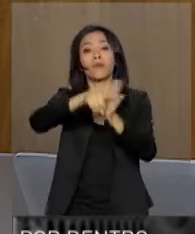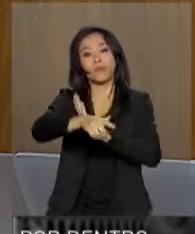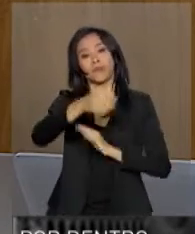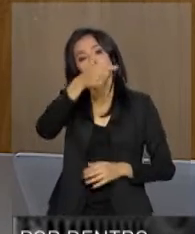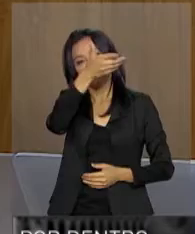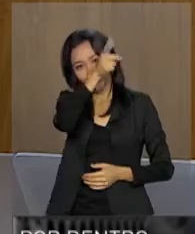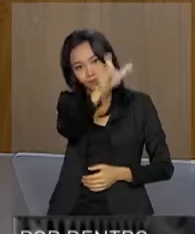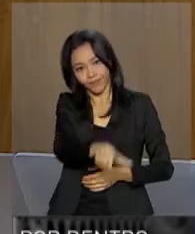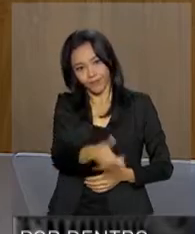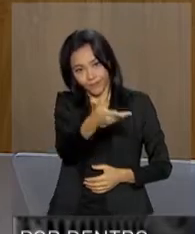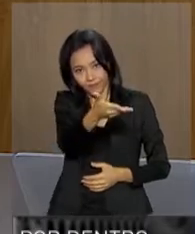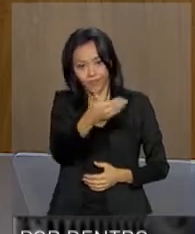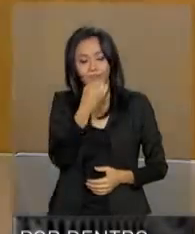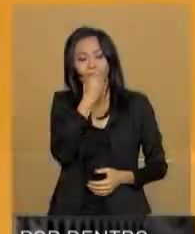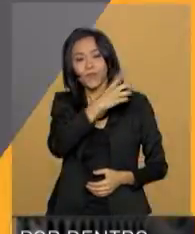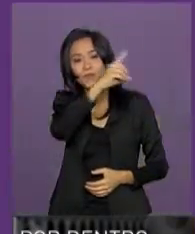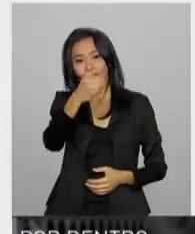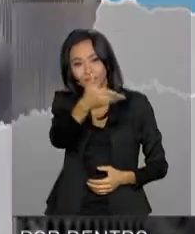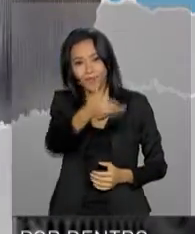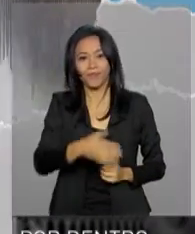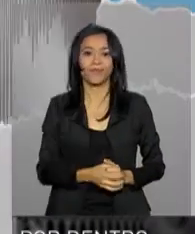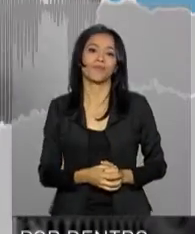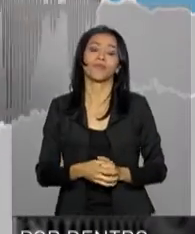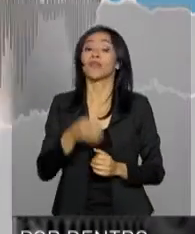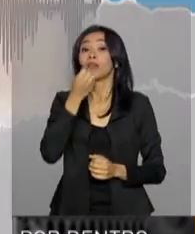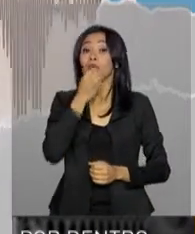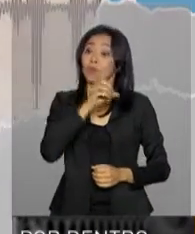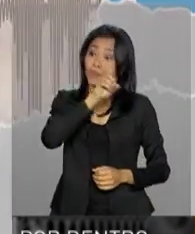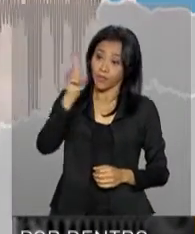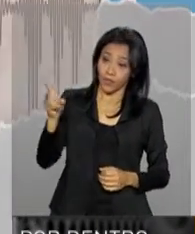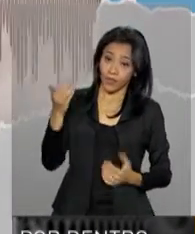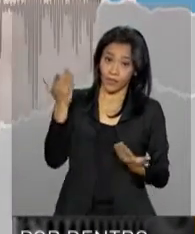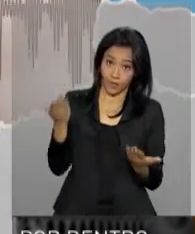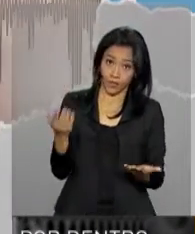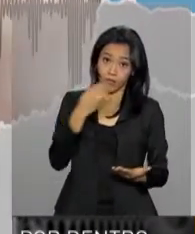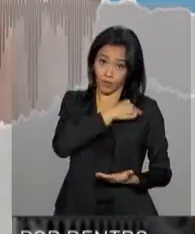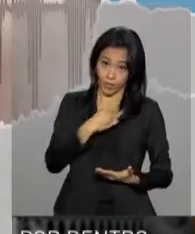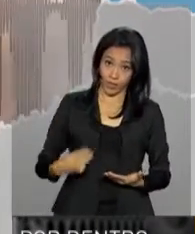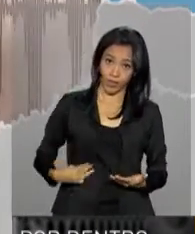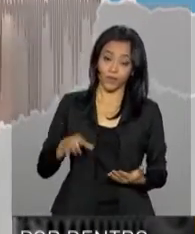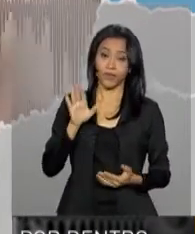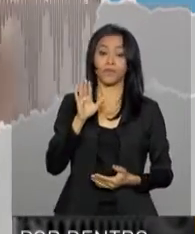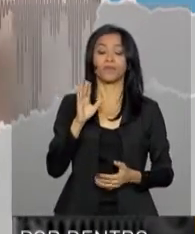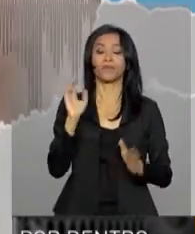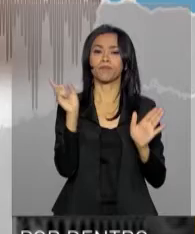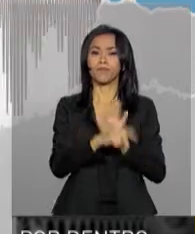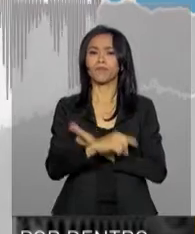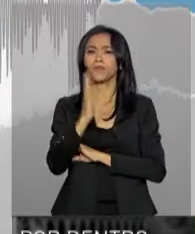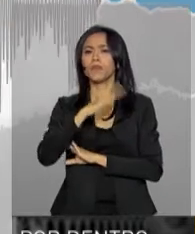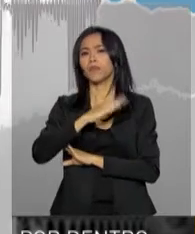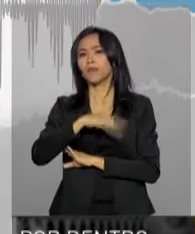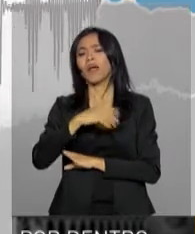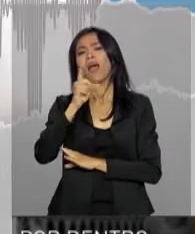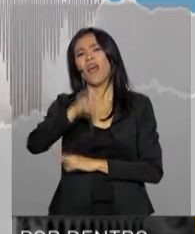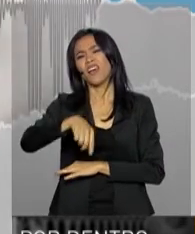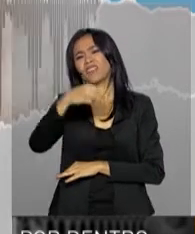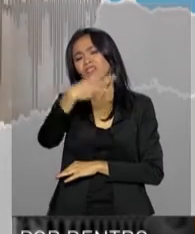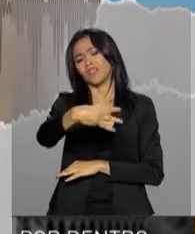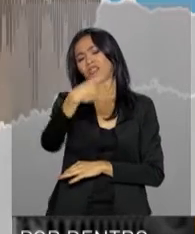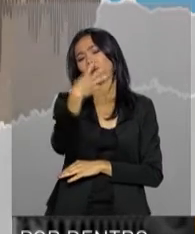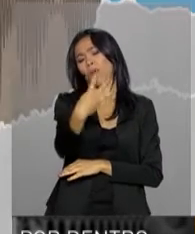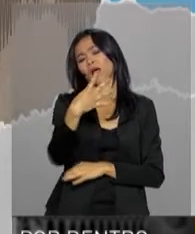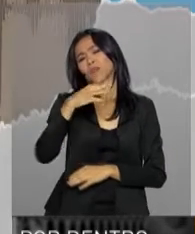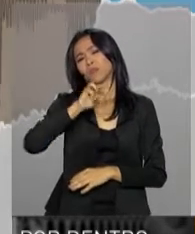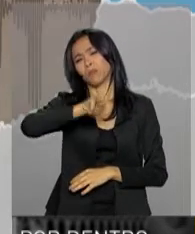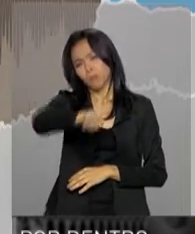mel denise bom dia pra você bom dia pra isso a bandeira ministro a ministra são mais ou menos 34 bilhões do